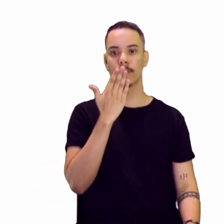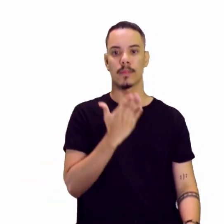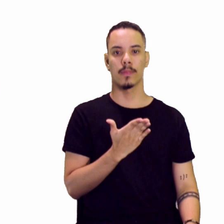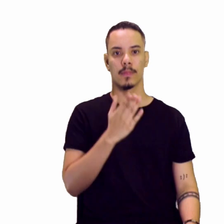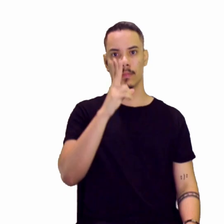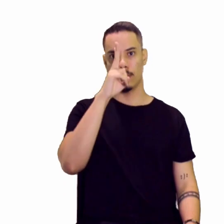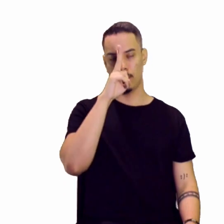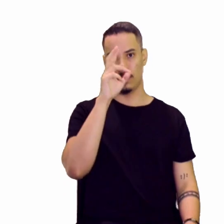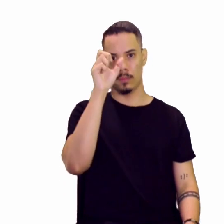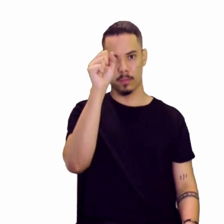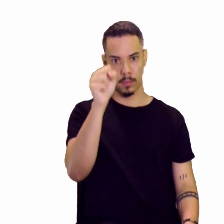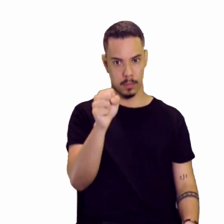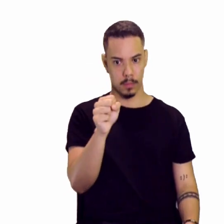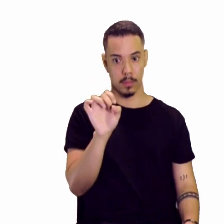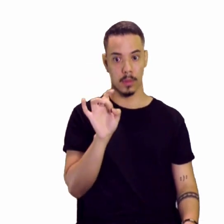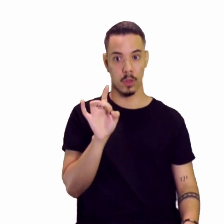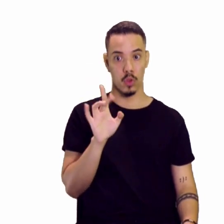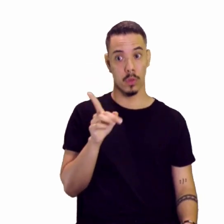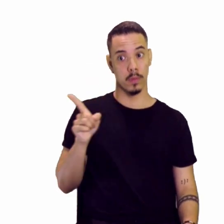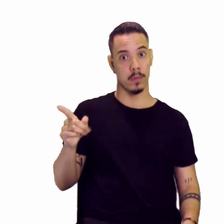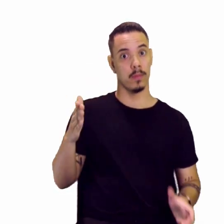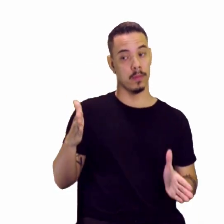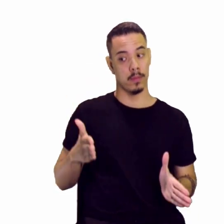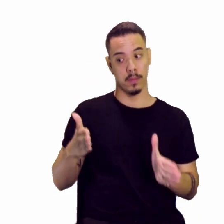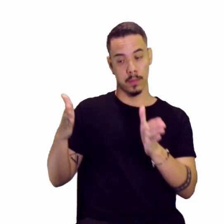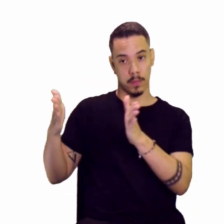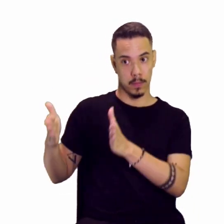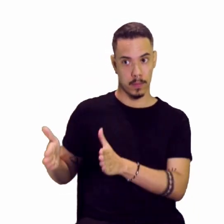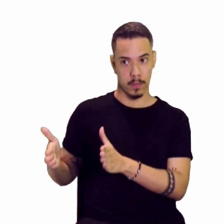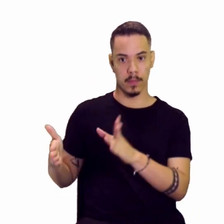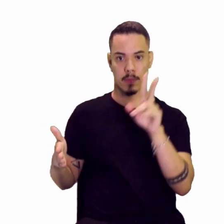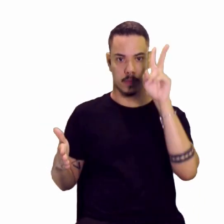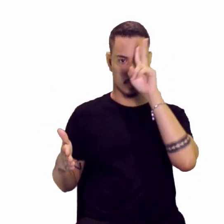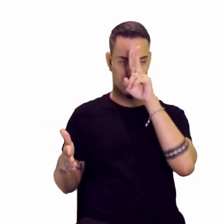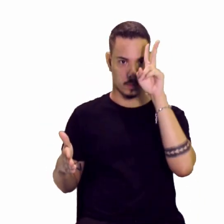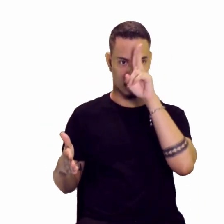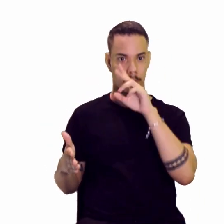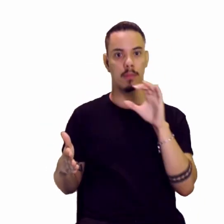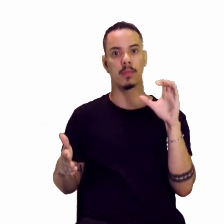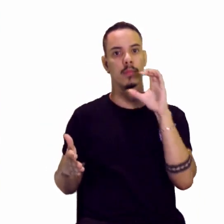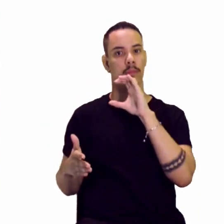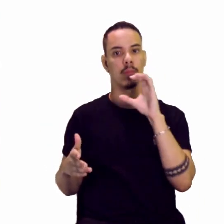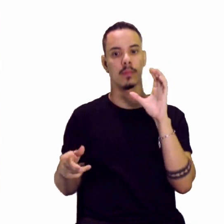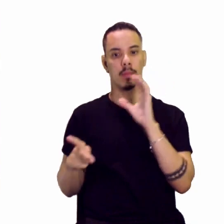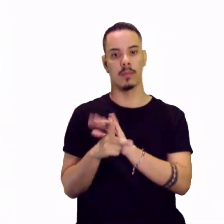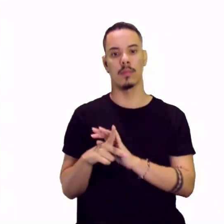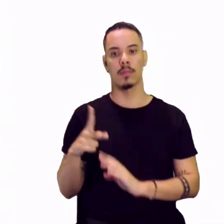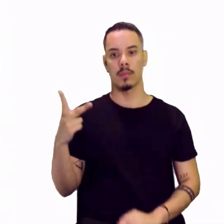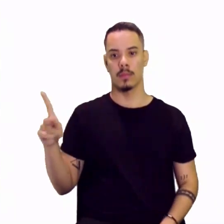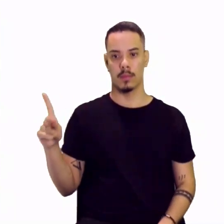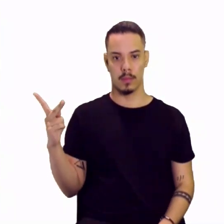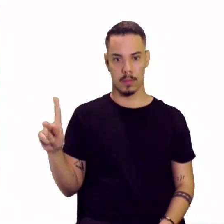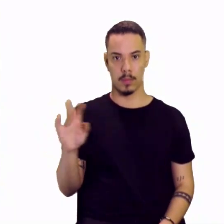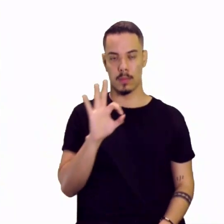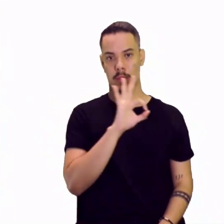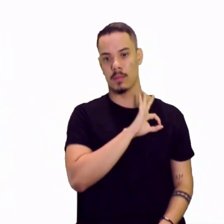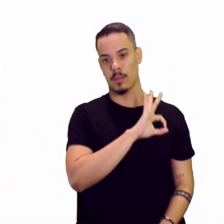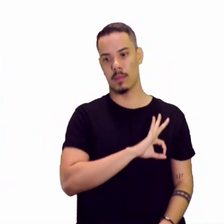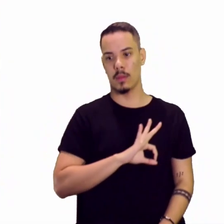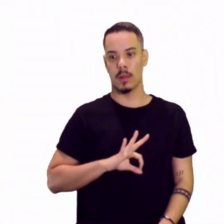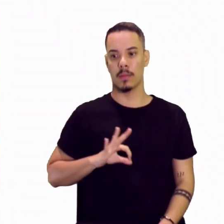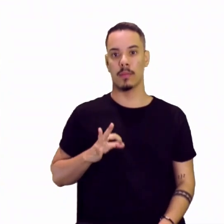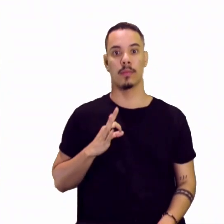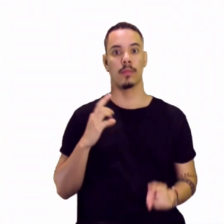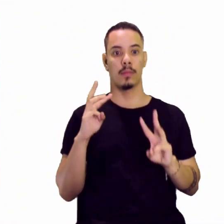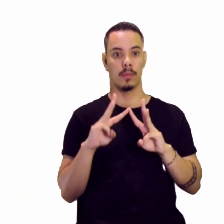força. Isso, aceleração apenas 1 ponto. Lembrando que a velocidade deste belo guepardo, olha só, tá ali. E a